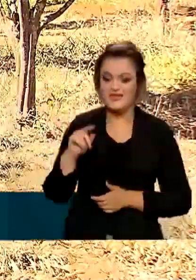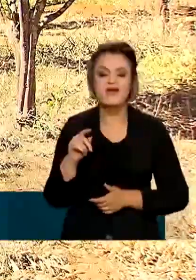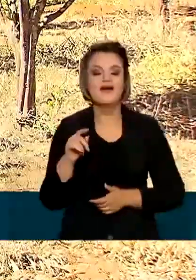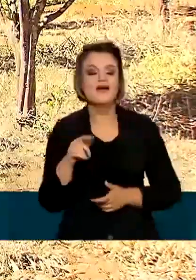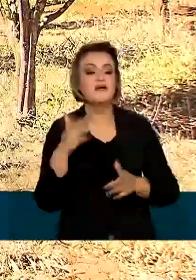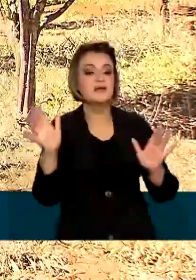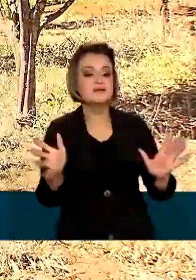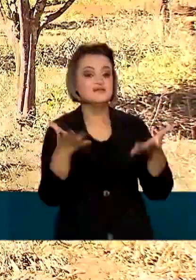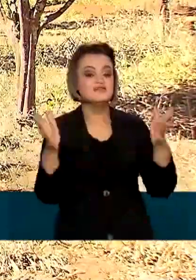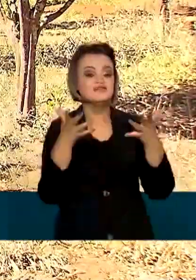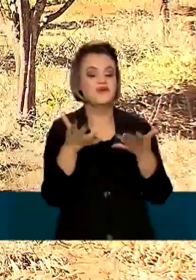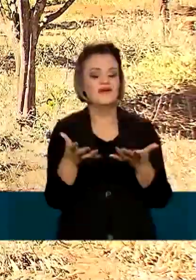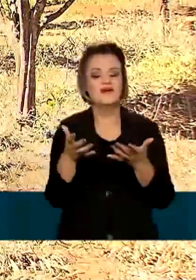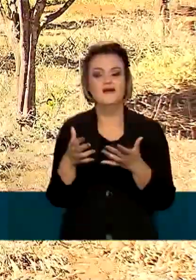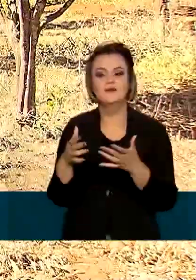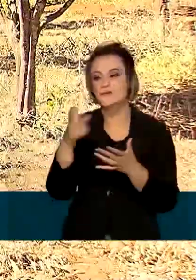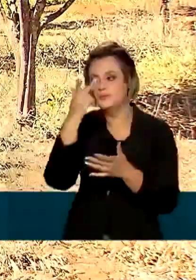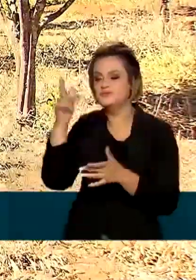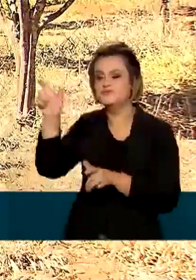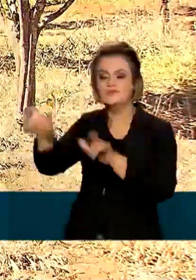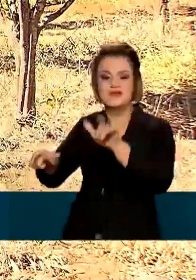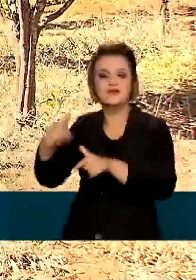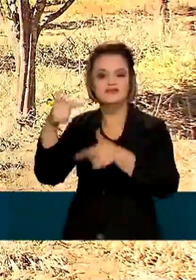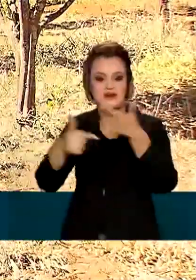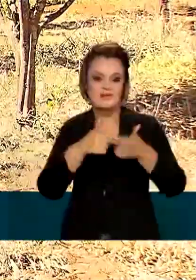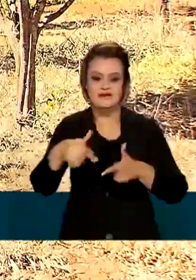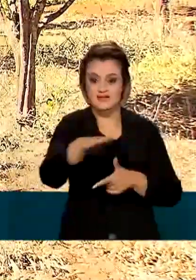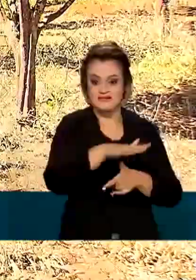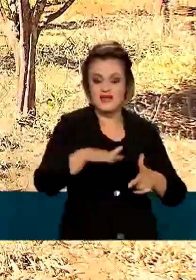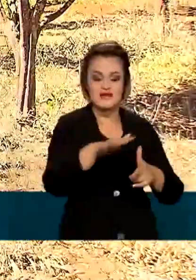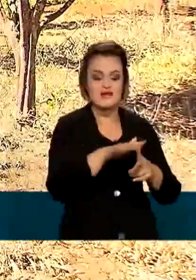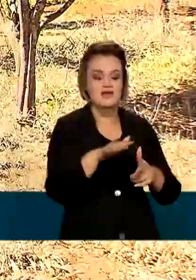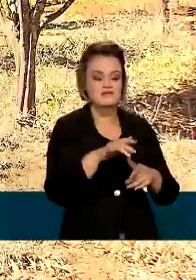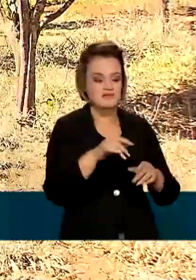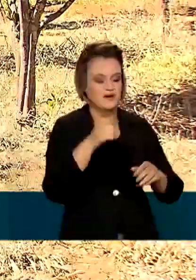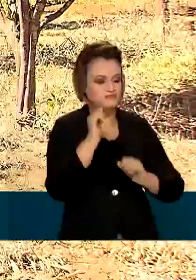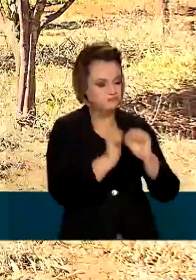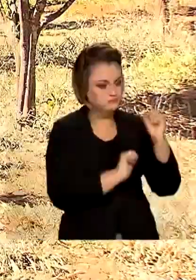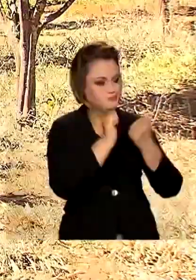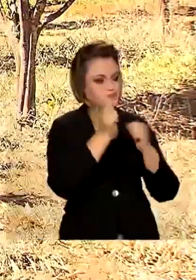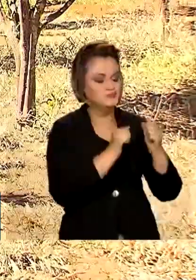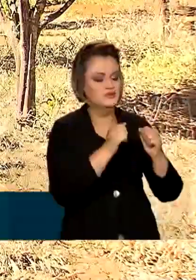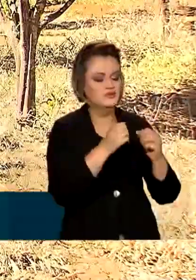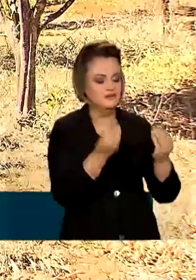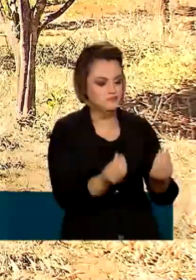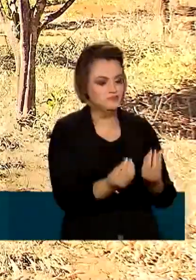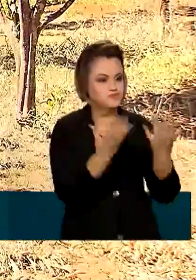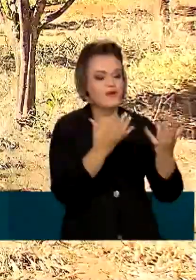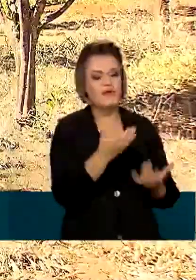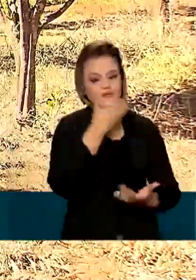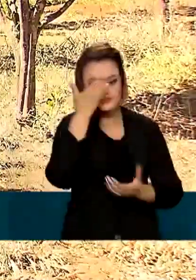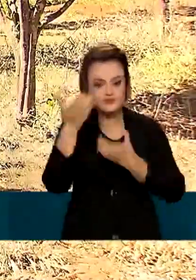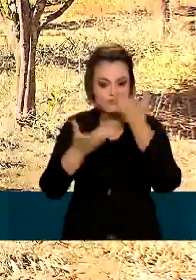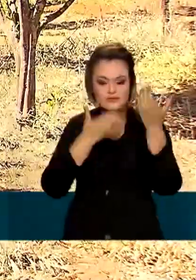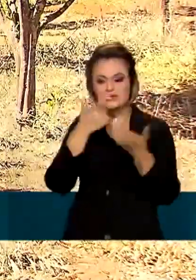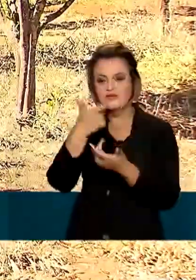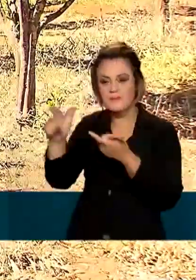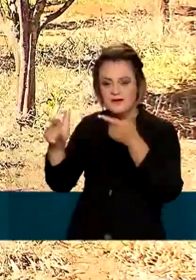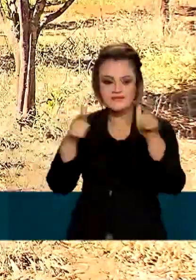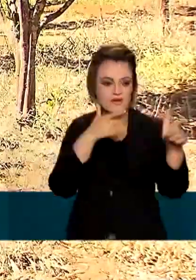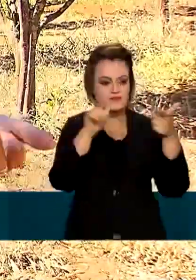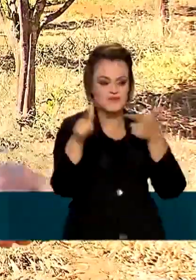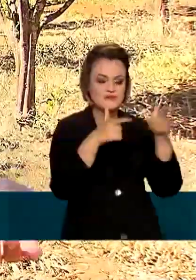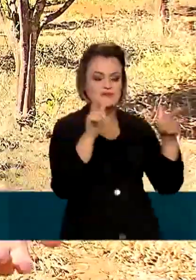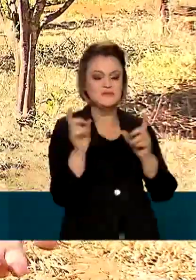é promover a integração dos fruticultores para aumentar a produção e o fornecimento de frutas para